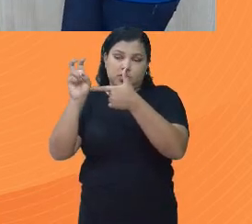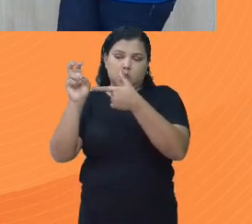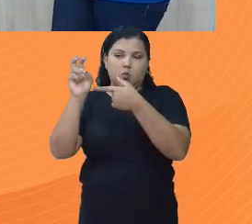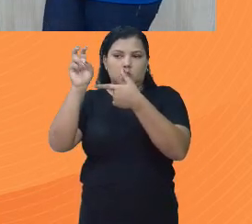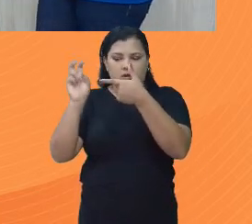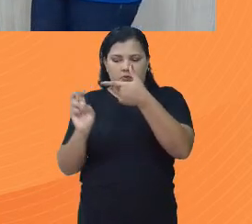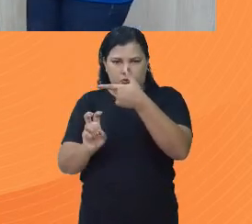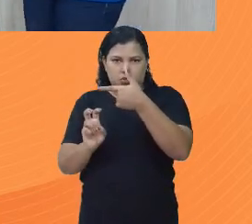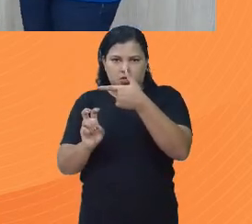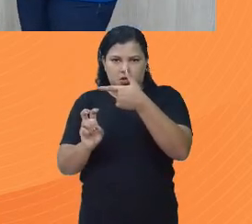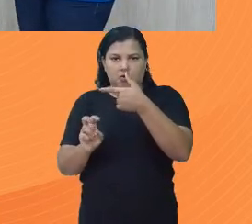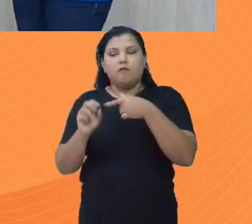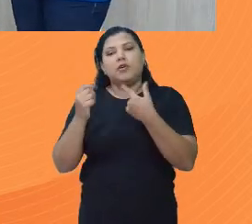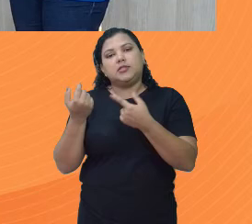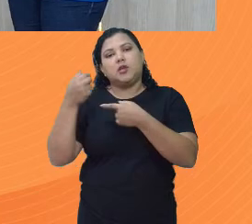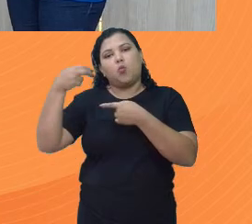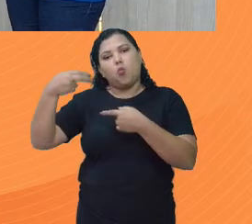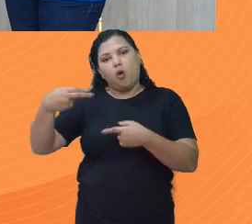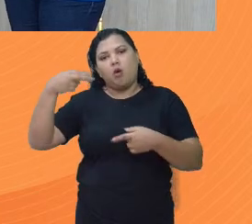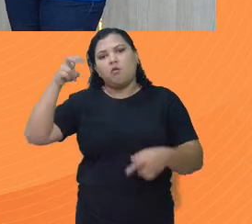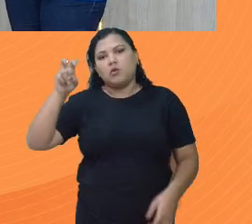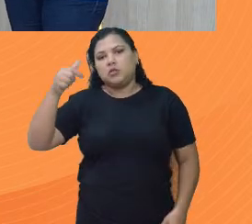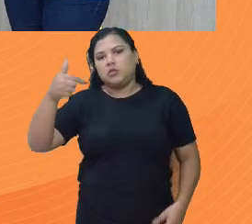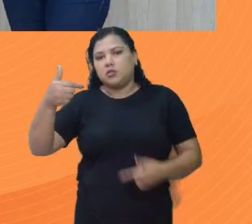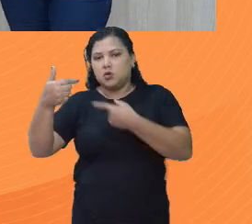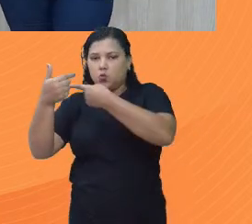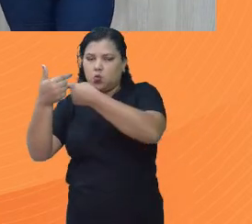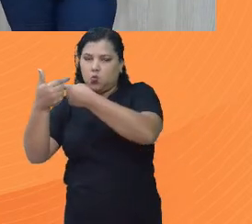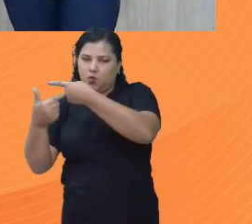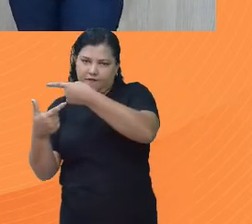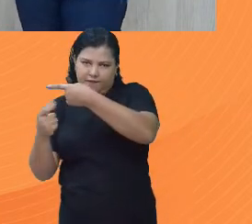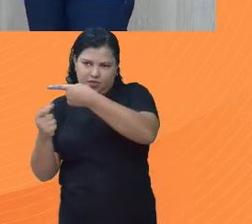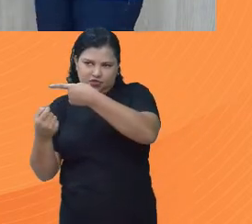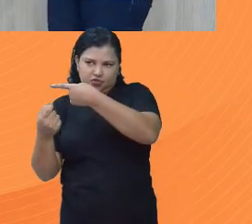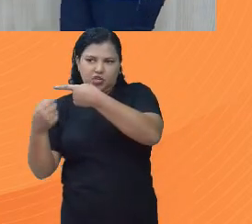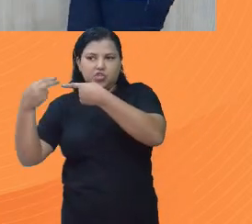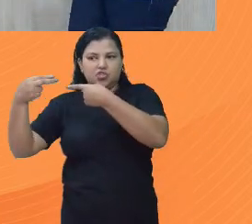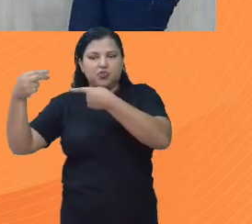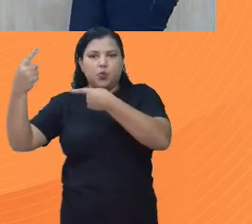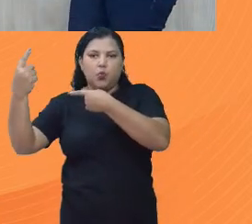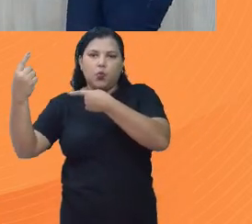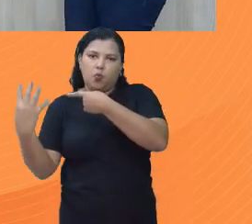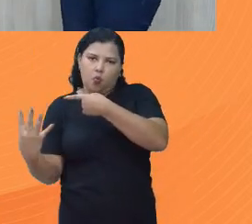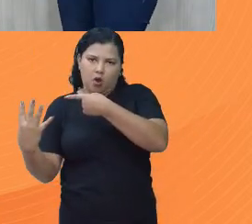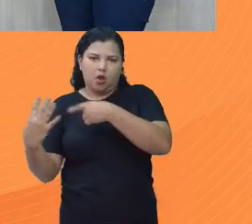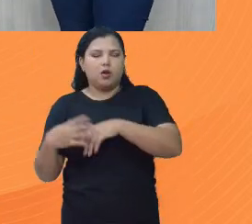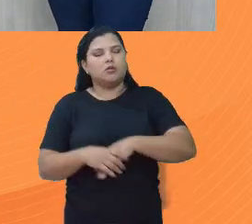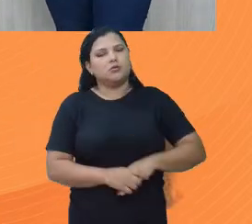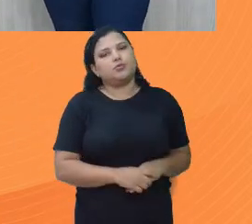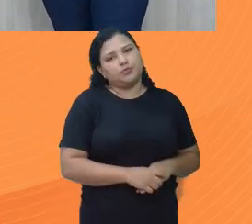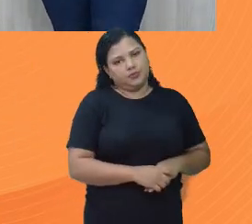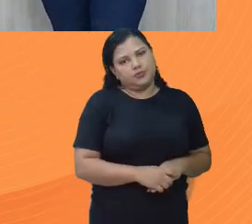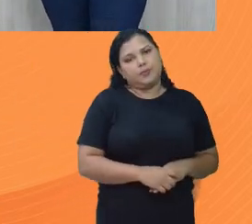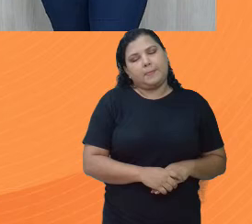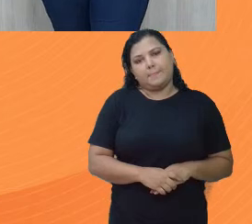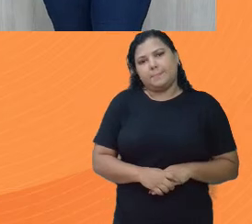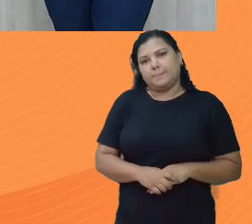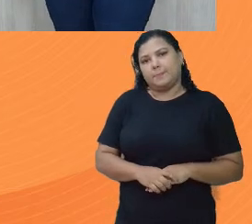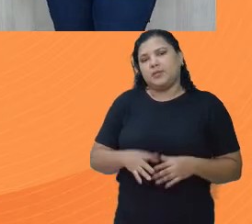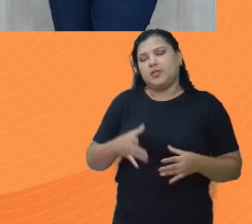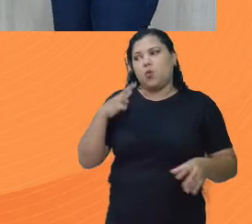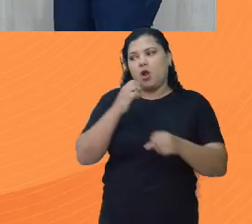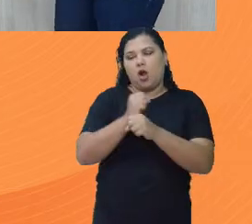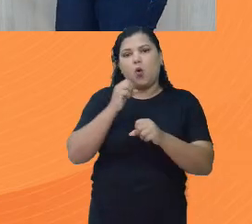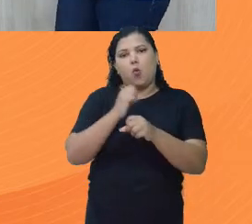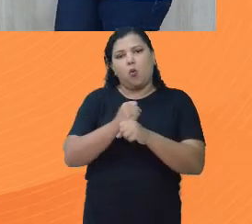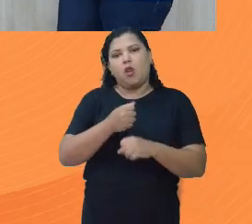o denominador, a gente vai ter 5 e 20, e dividindo por 5 de novo, a gente vai ter 1 e 4, né? Então,